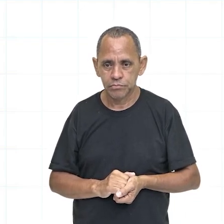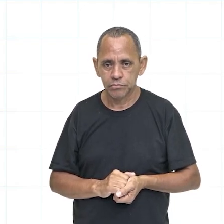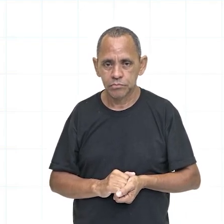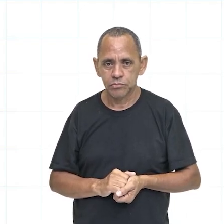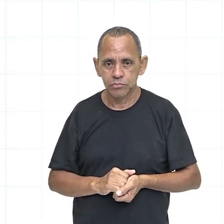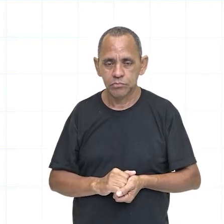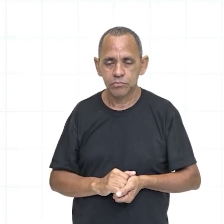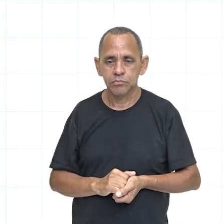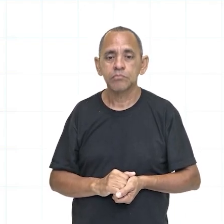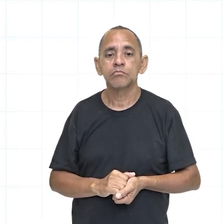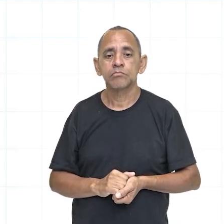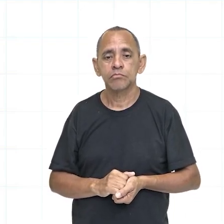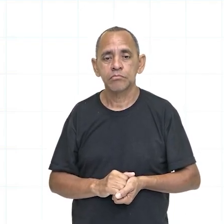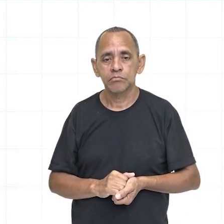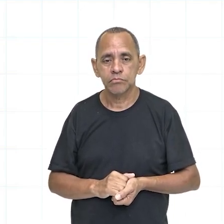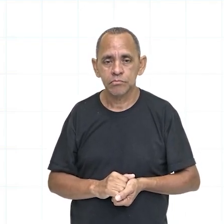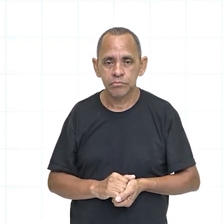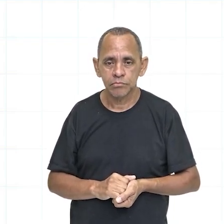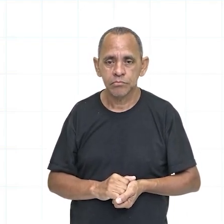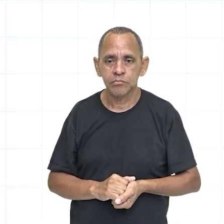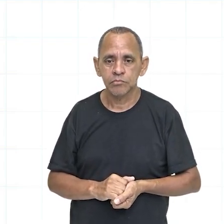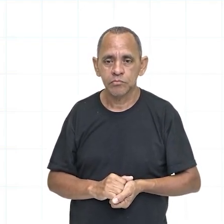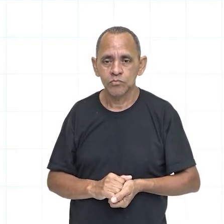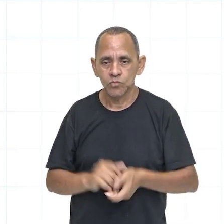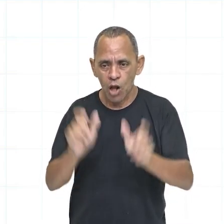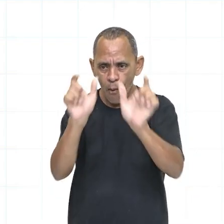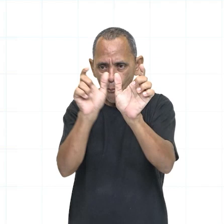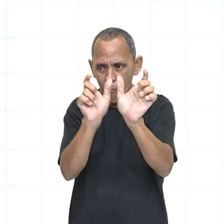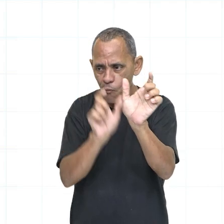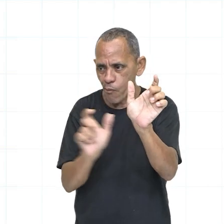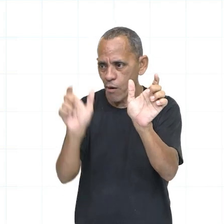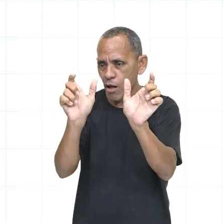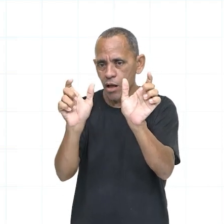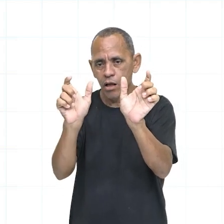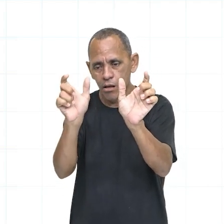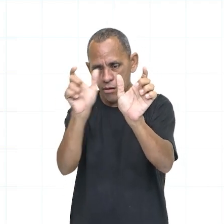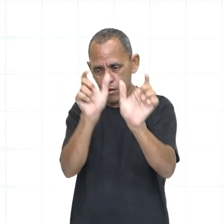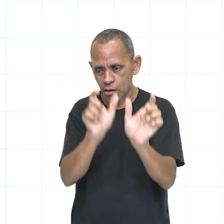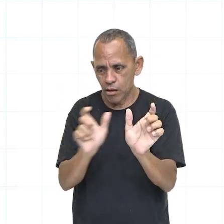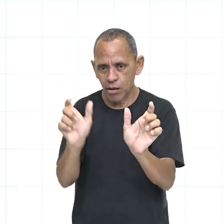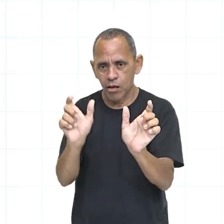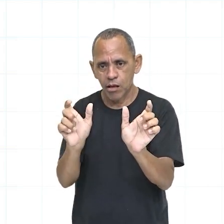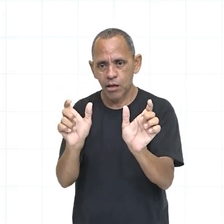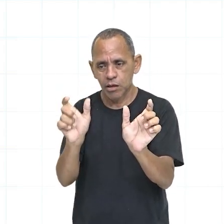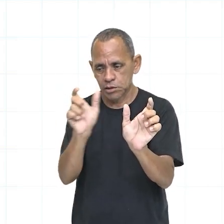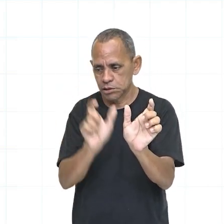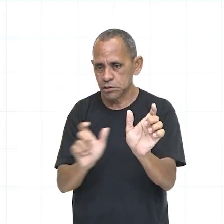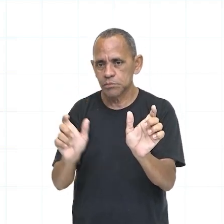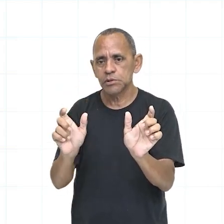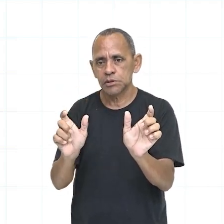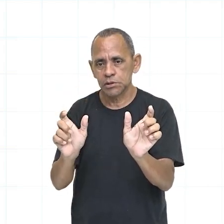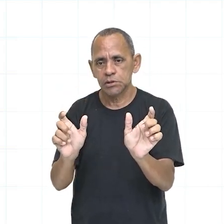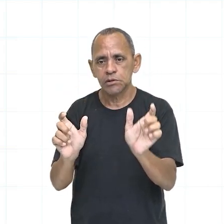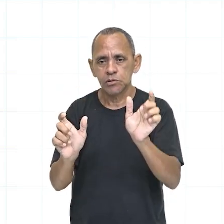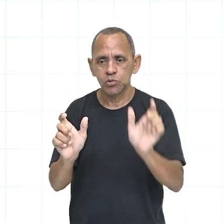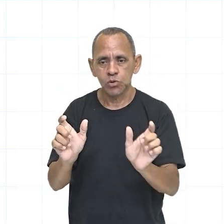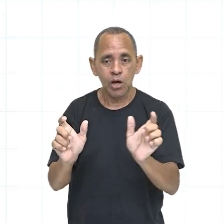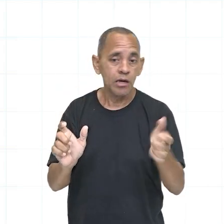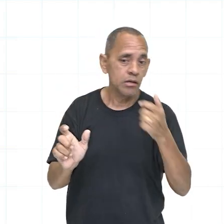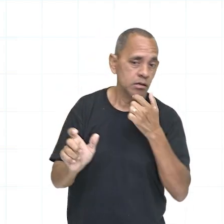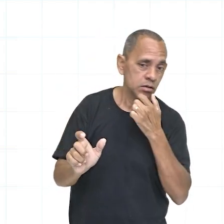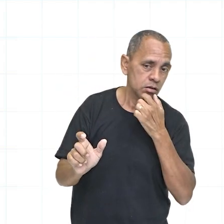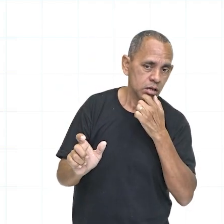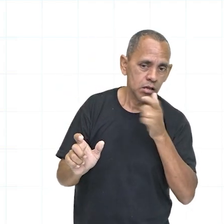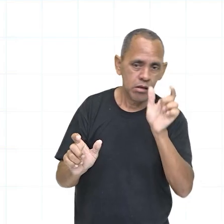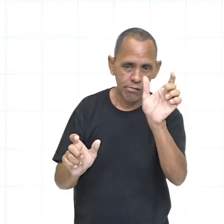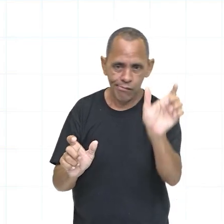so. Então, por isso, therefore, portanto, hence, daí, por